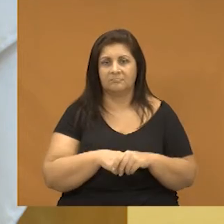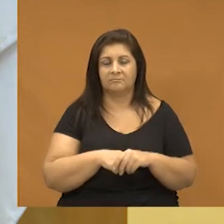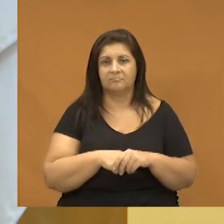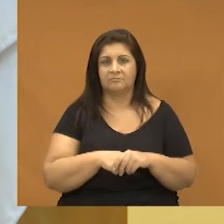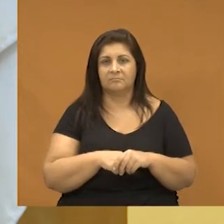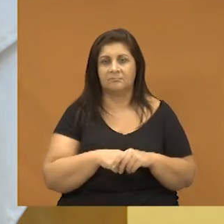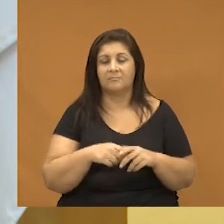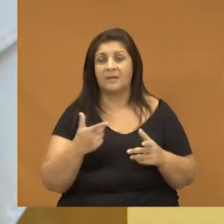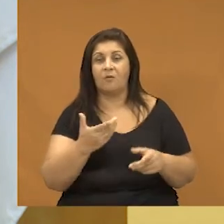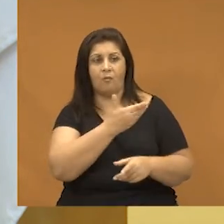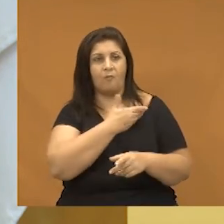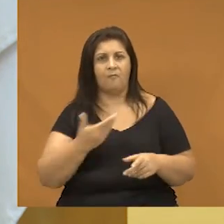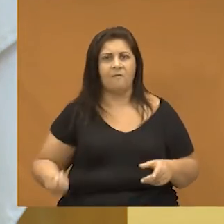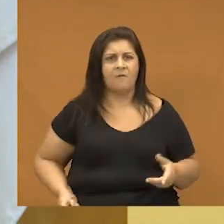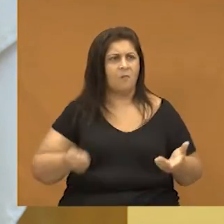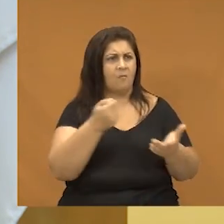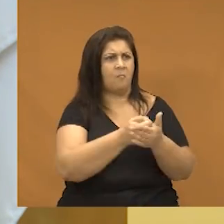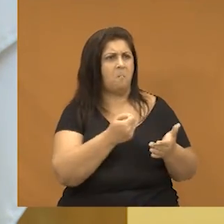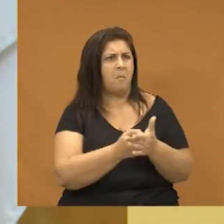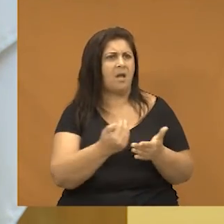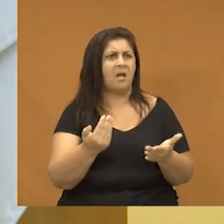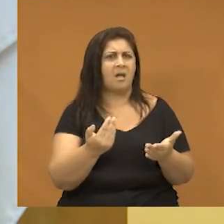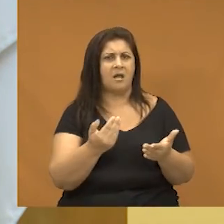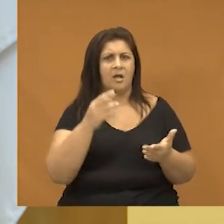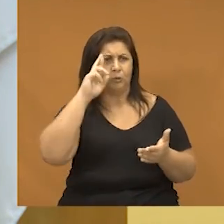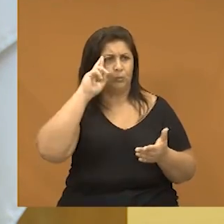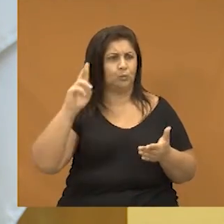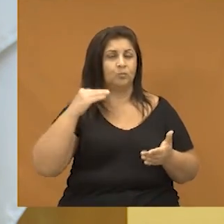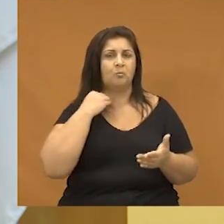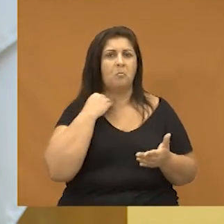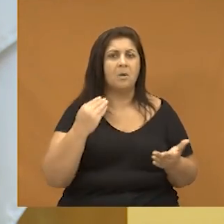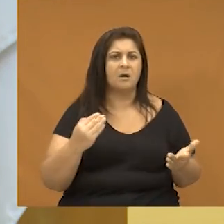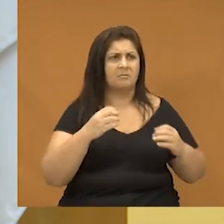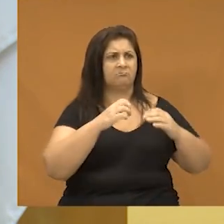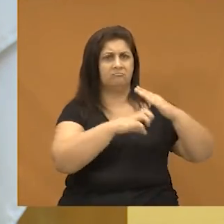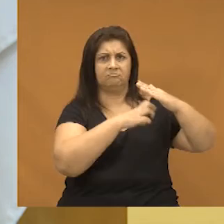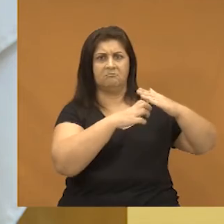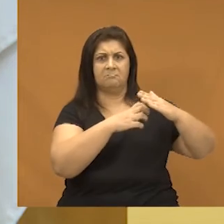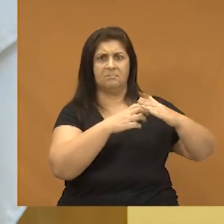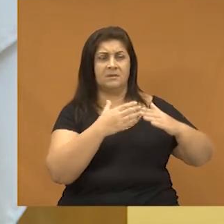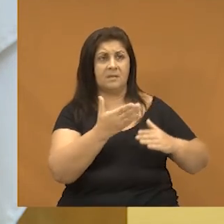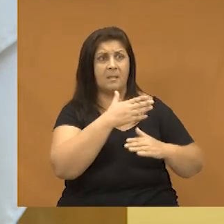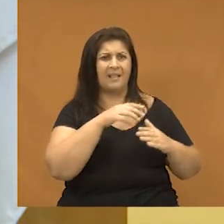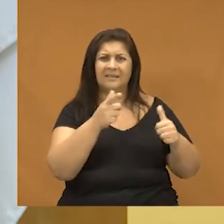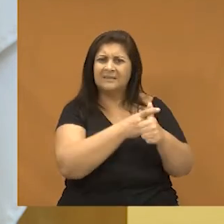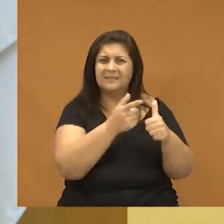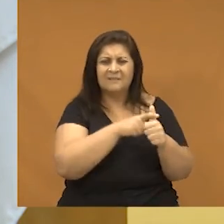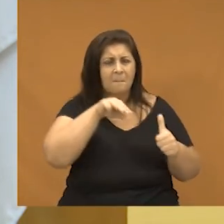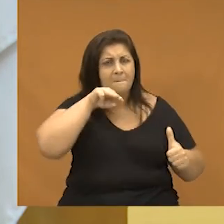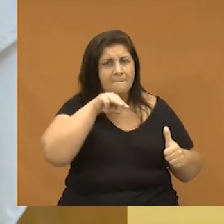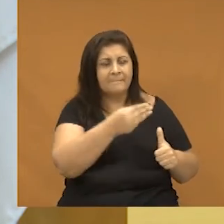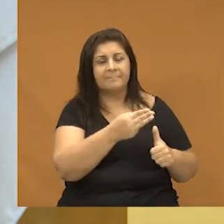governo cobrar dos grandes banqueiros, das multinacionais, igual Itaú, enfim, outros bancos que devem milhões para a Previdência,